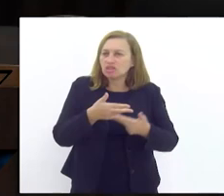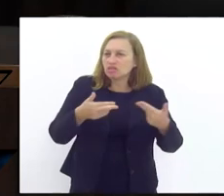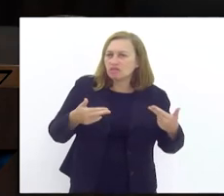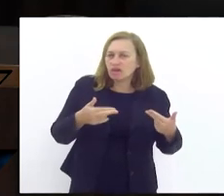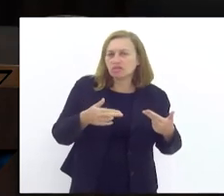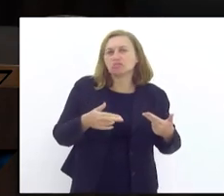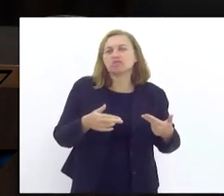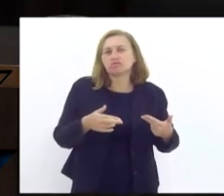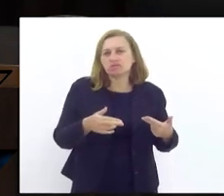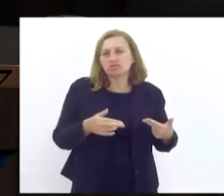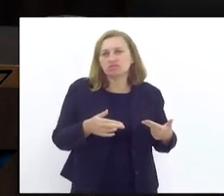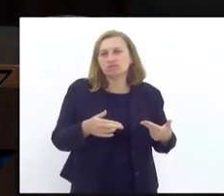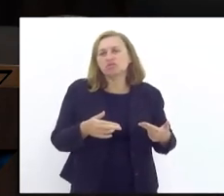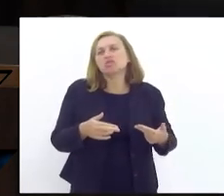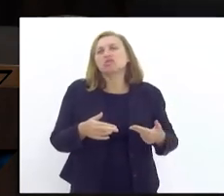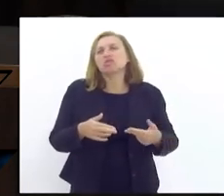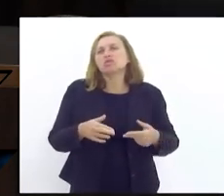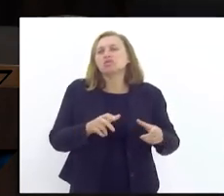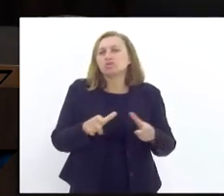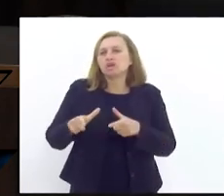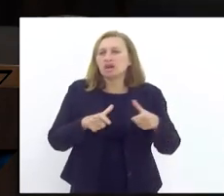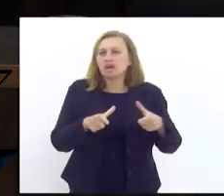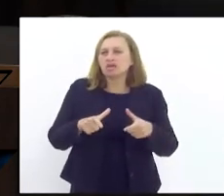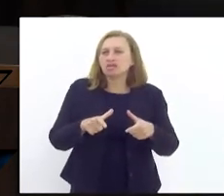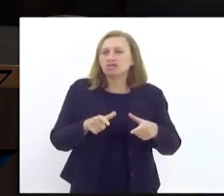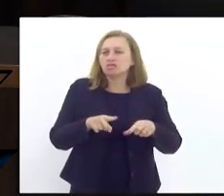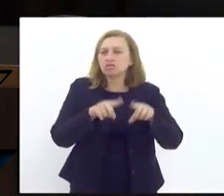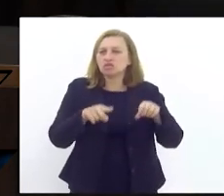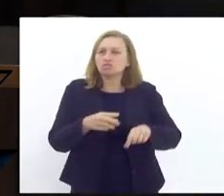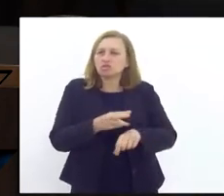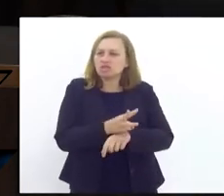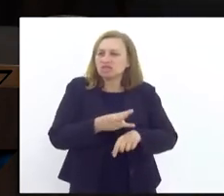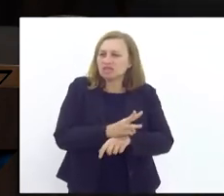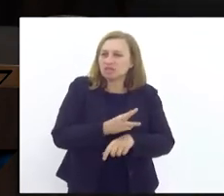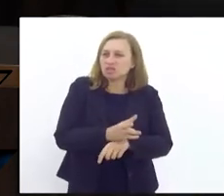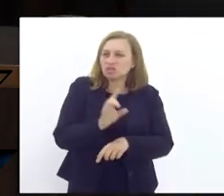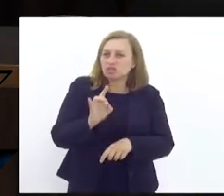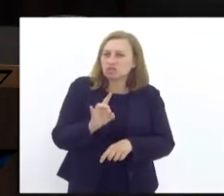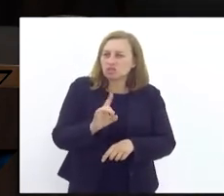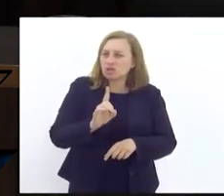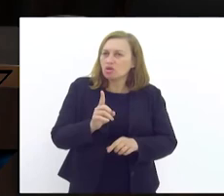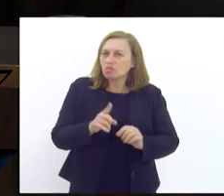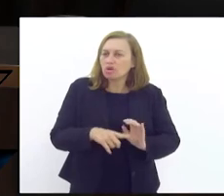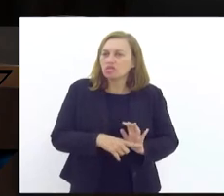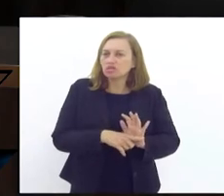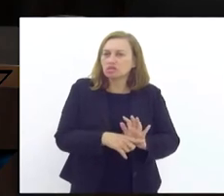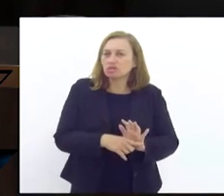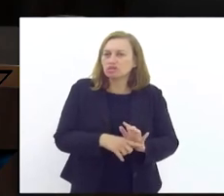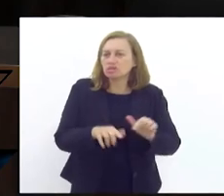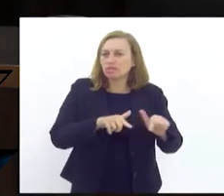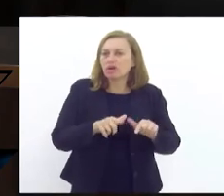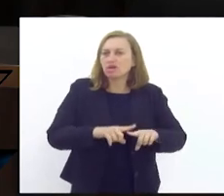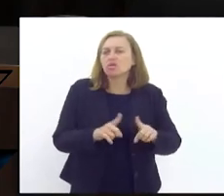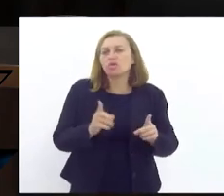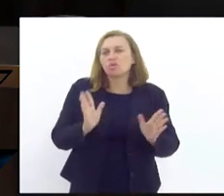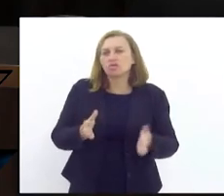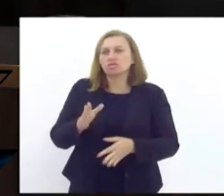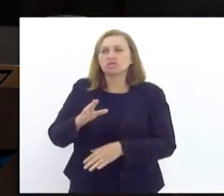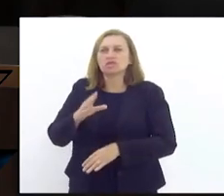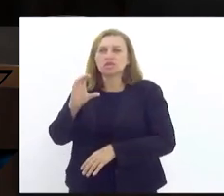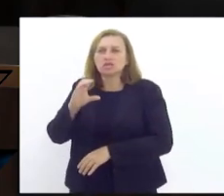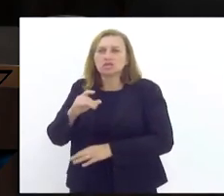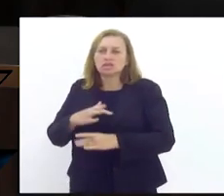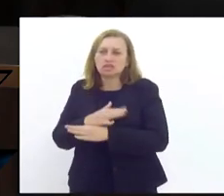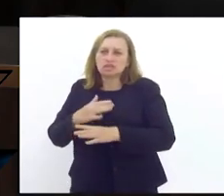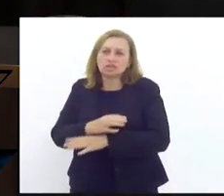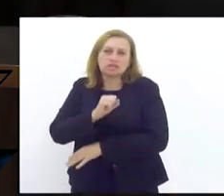Aonde esse sistema de terceirização funciona não para atender o serviços hoje nós temos aí na cidade de São Gonçalo a